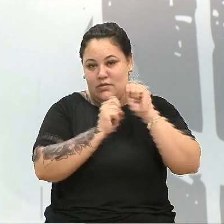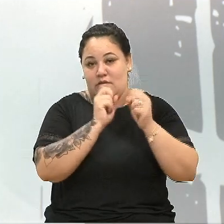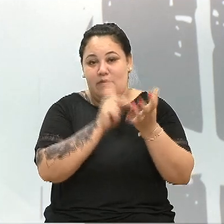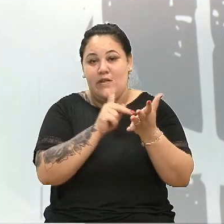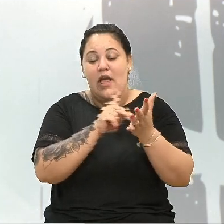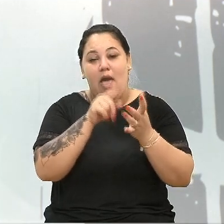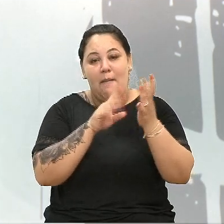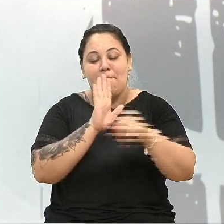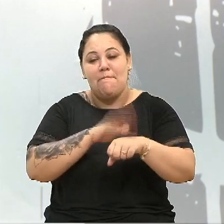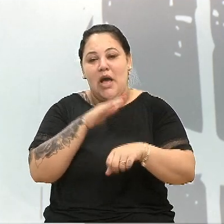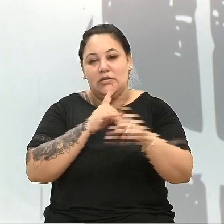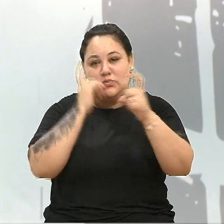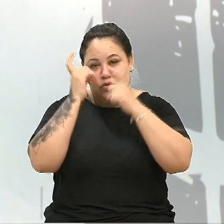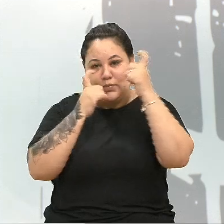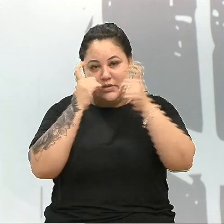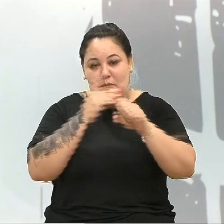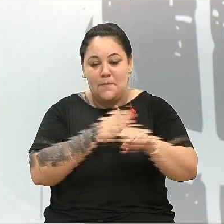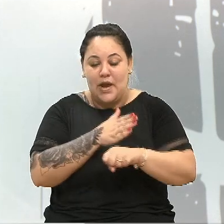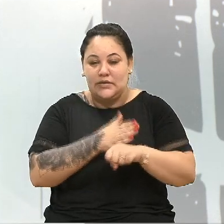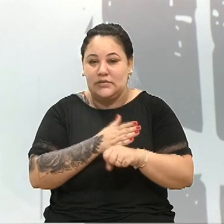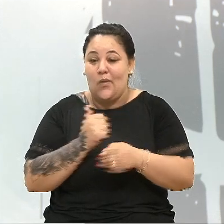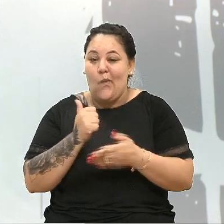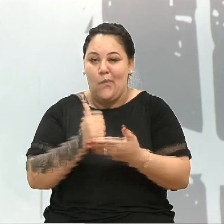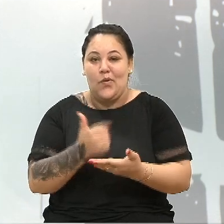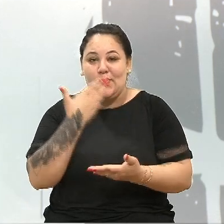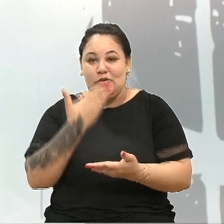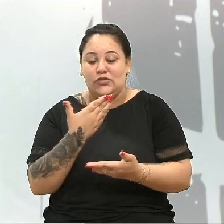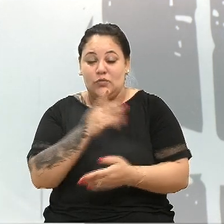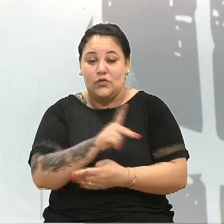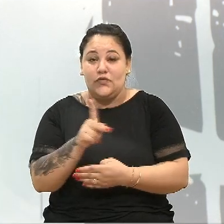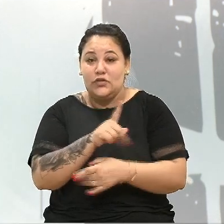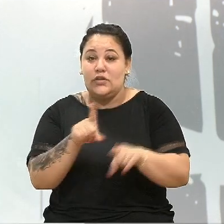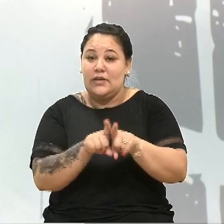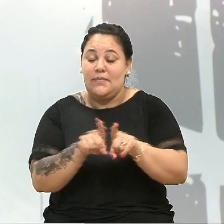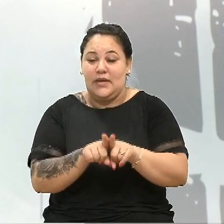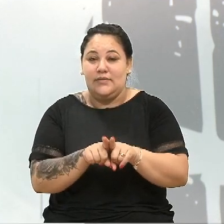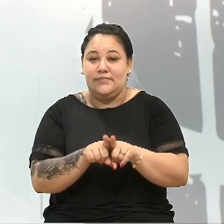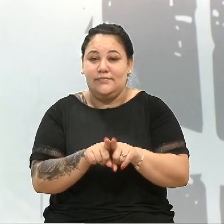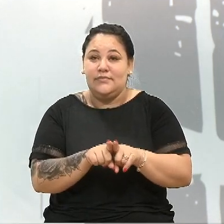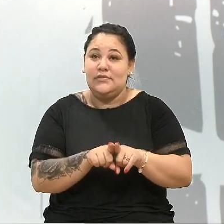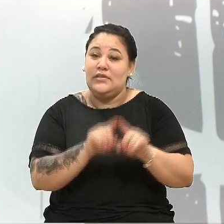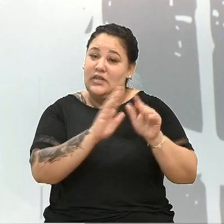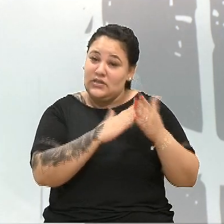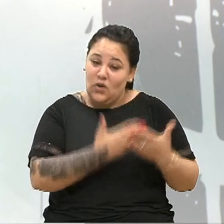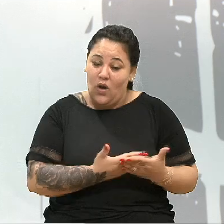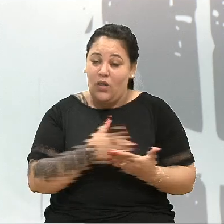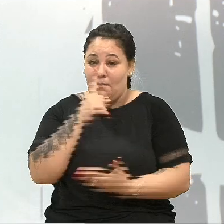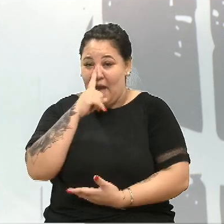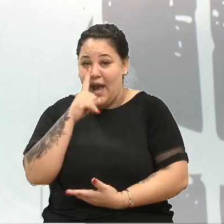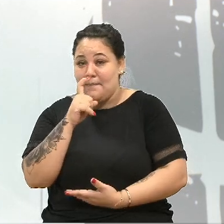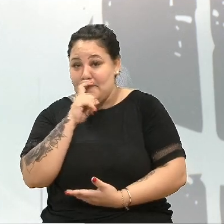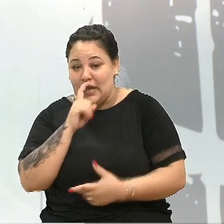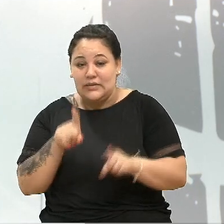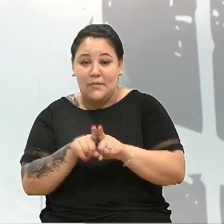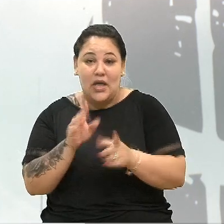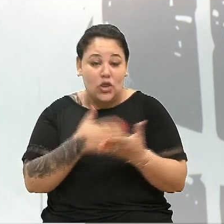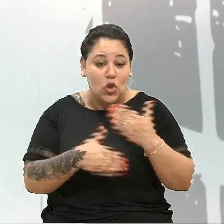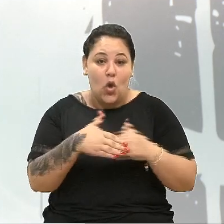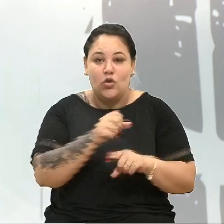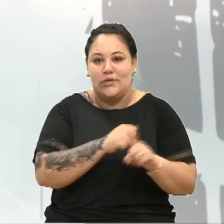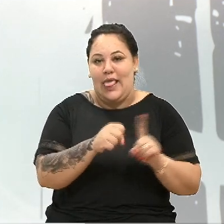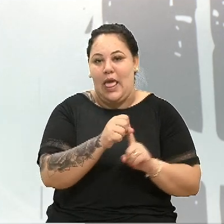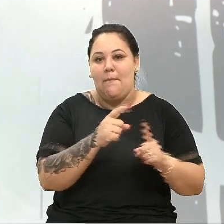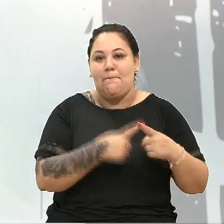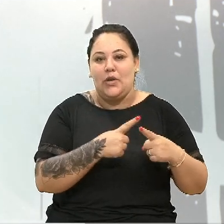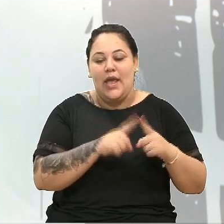que envolve realmente o apoio de todos, de professores, mas não somente da escola, dos pais e de toda a sociedade, porque é uma